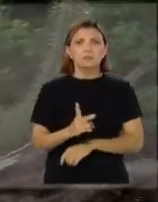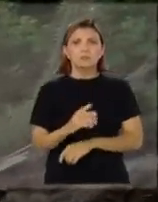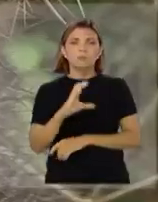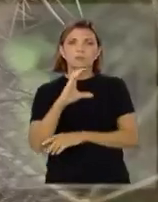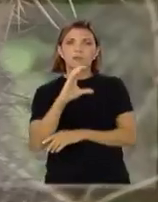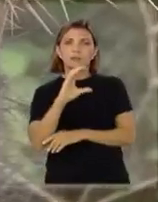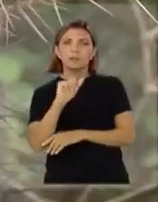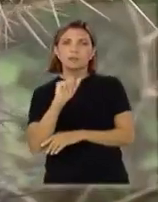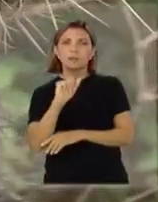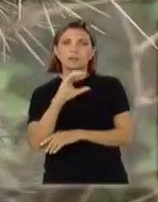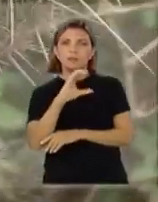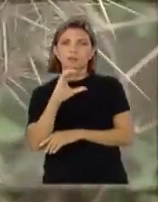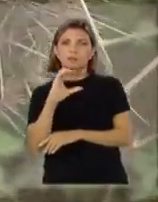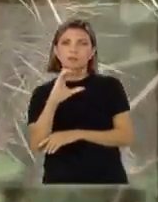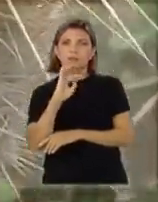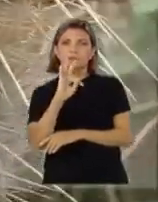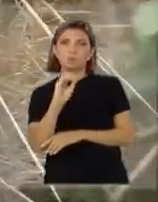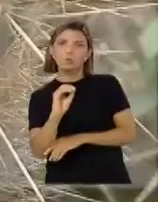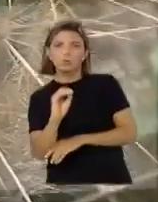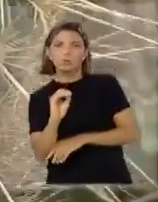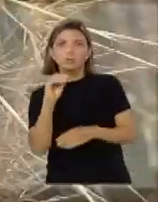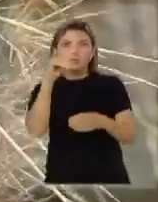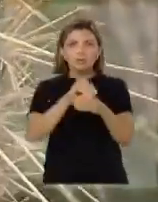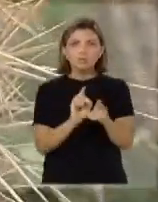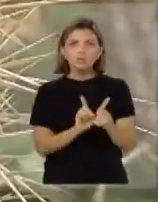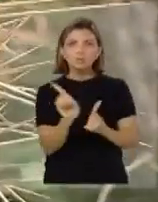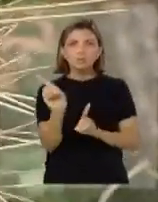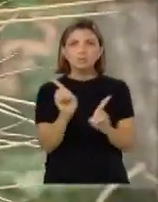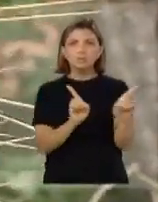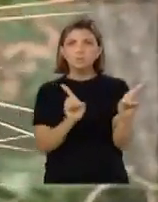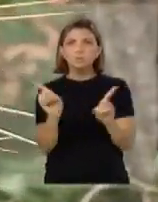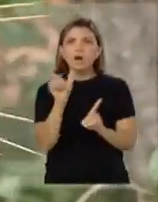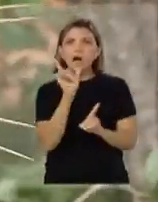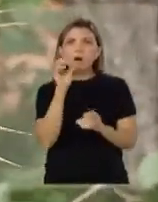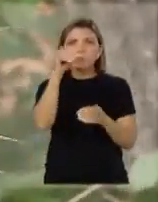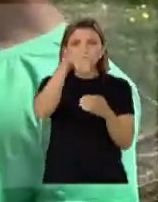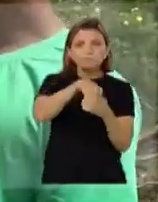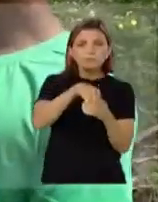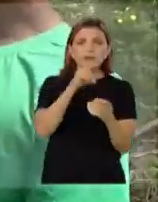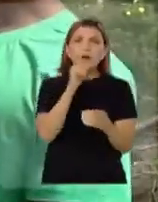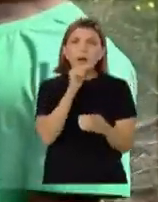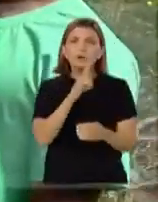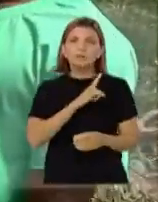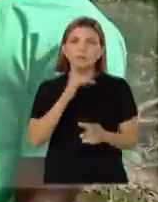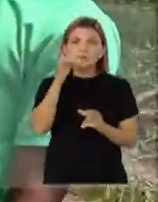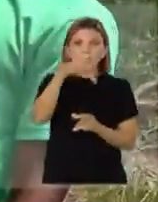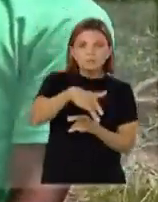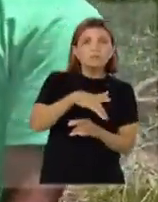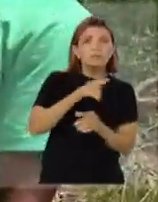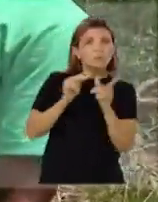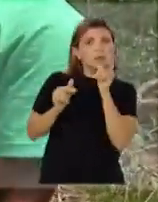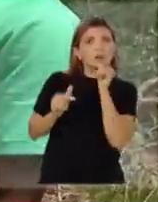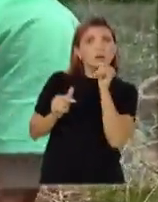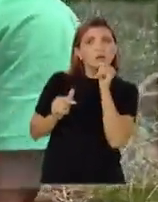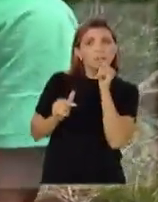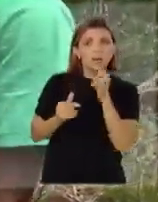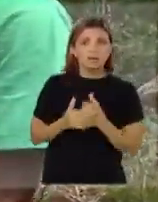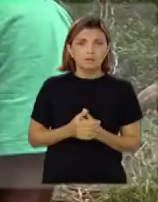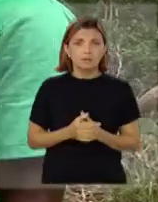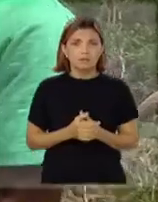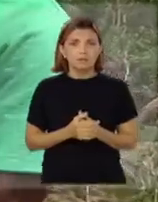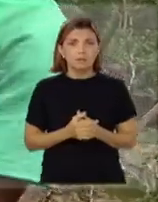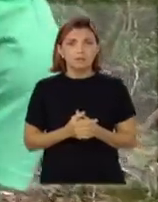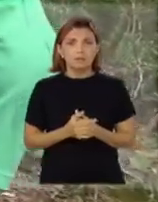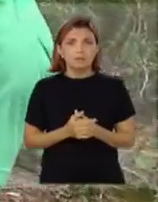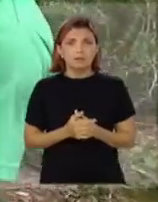ano inteiro. É, o cacto, por exemplo, ele tem um espinho para não deixar a água evaporar. E o espinho é um tipo de folha que afinou